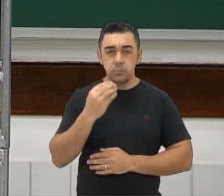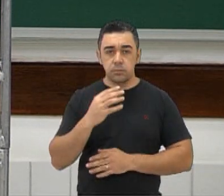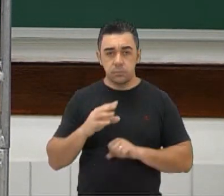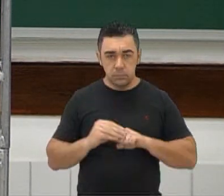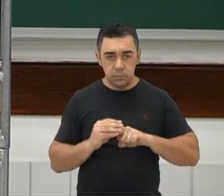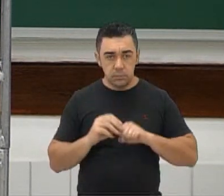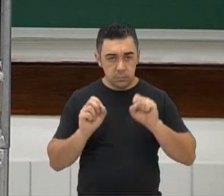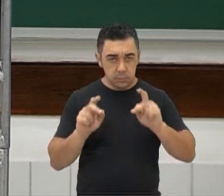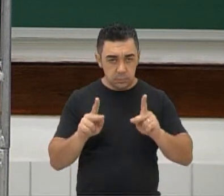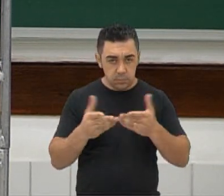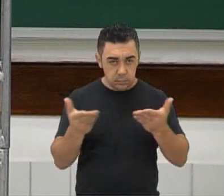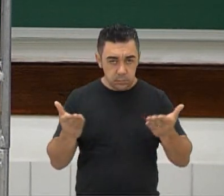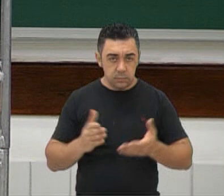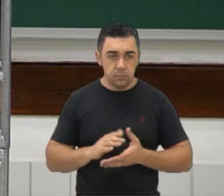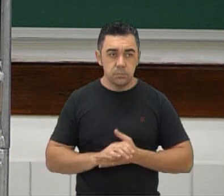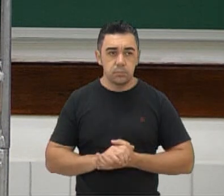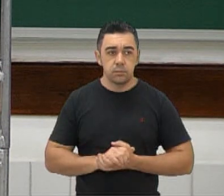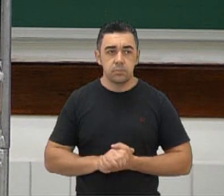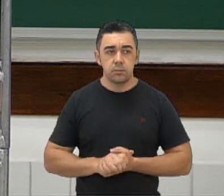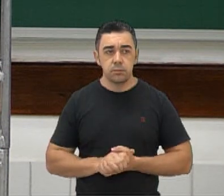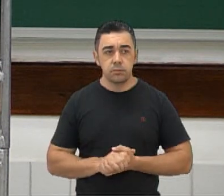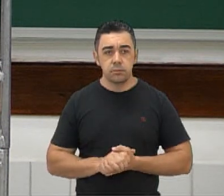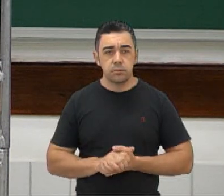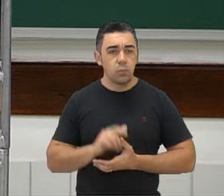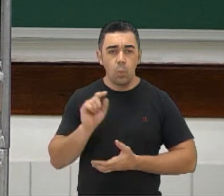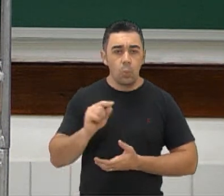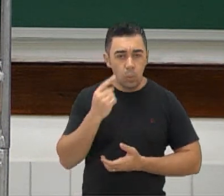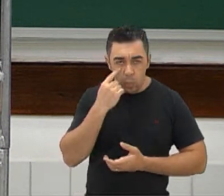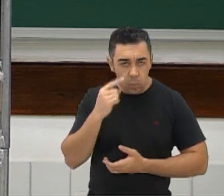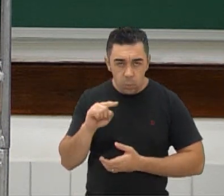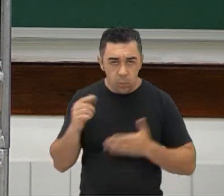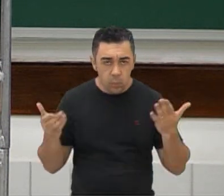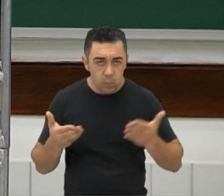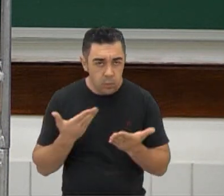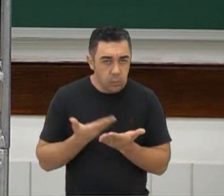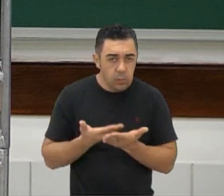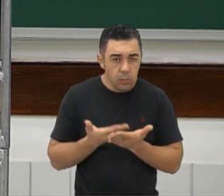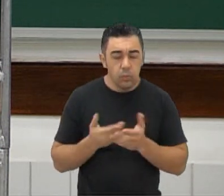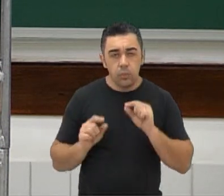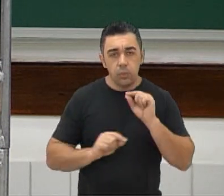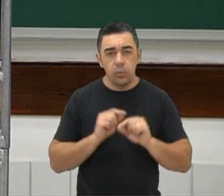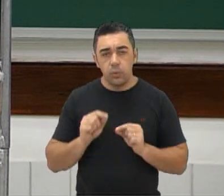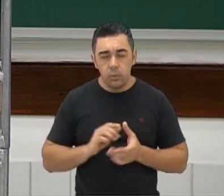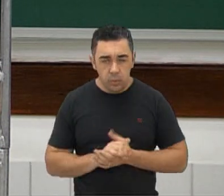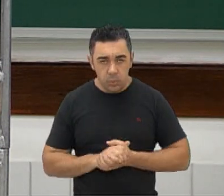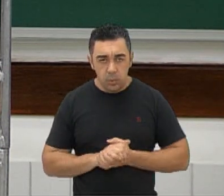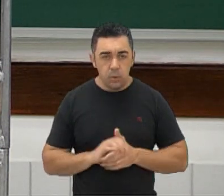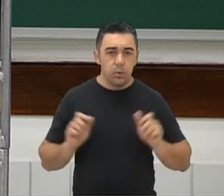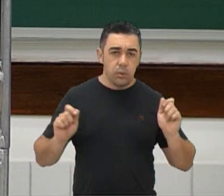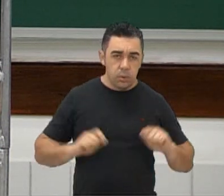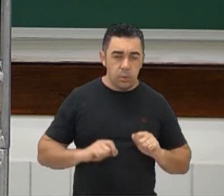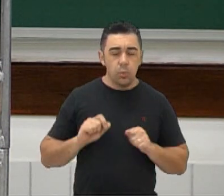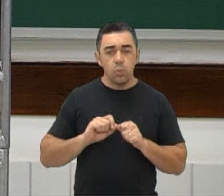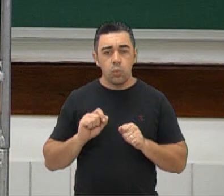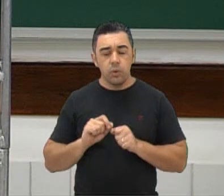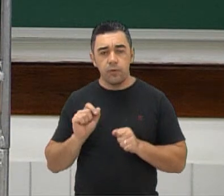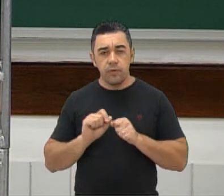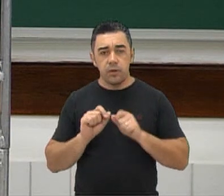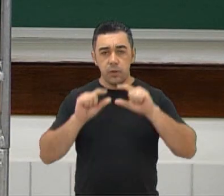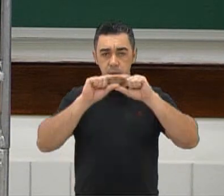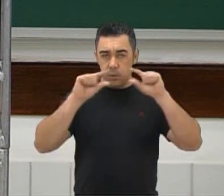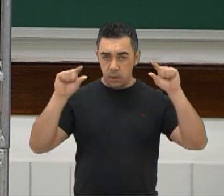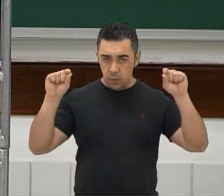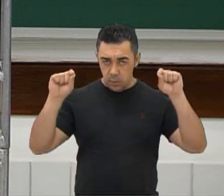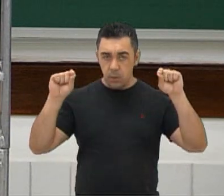vocês, ok? O que a gente viu então nessa aula de hoje? Podemos fazer a tradução da